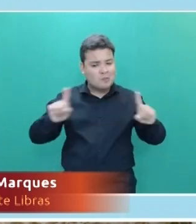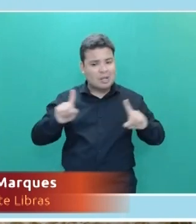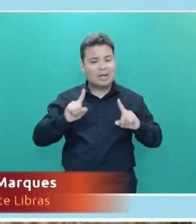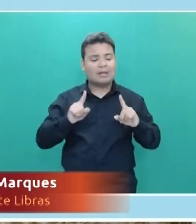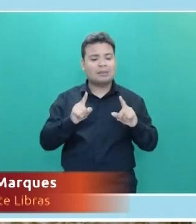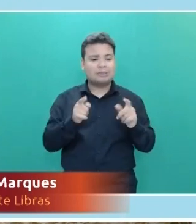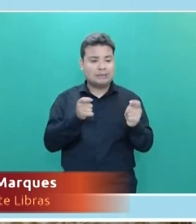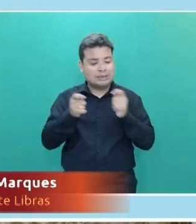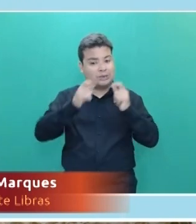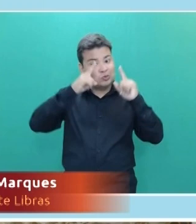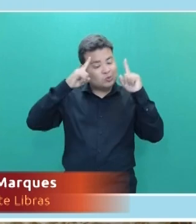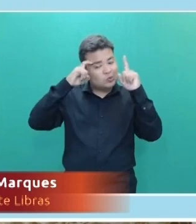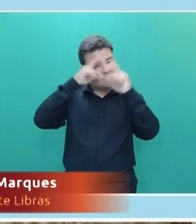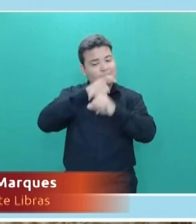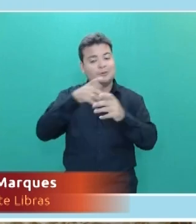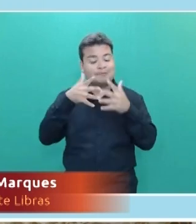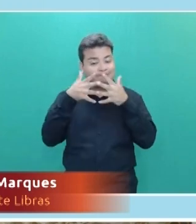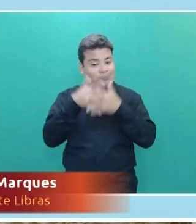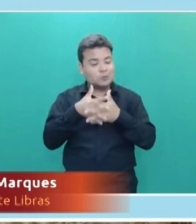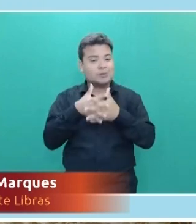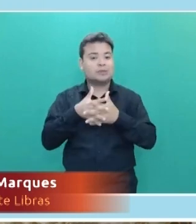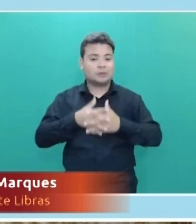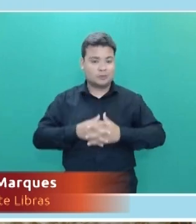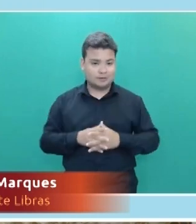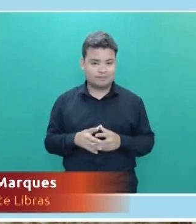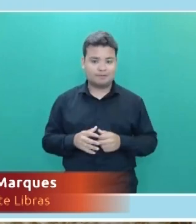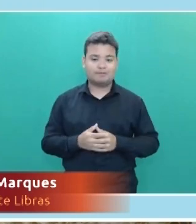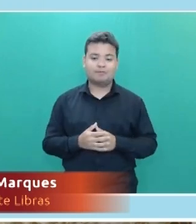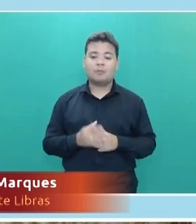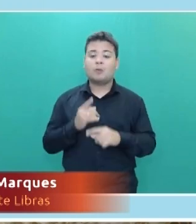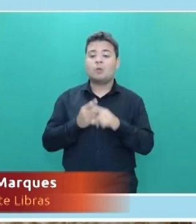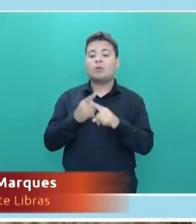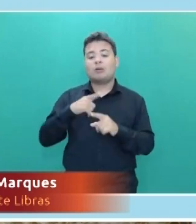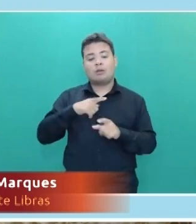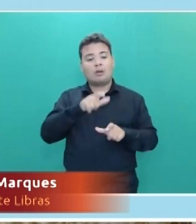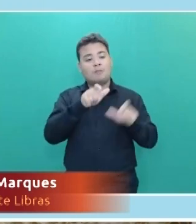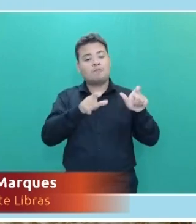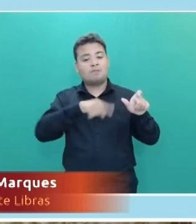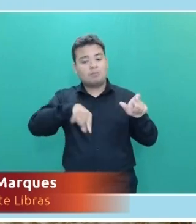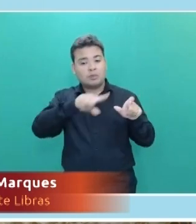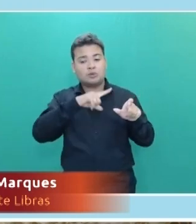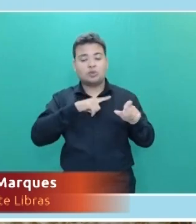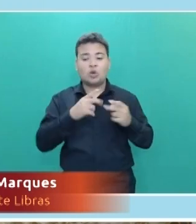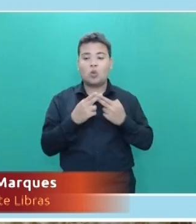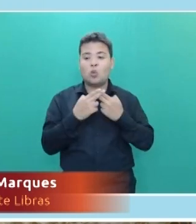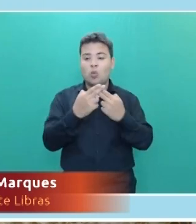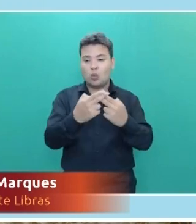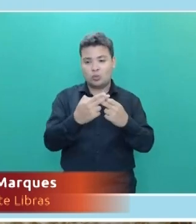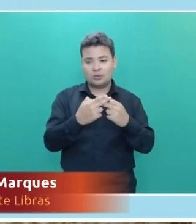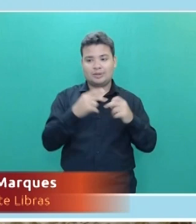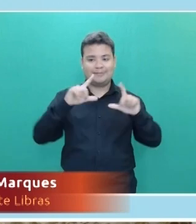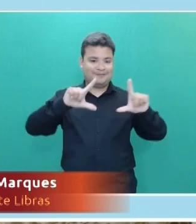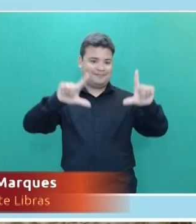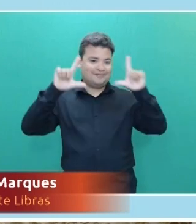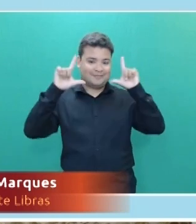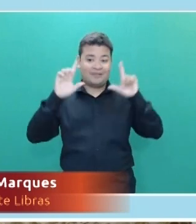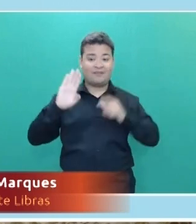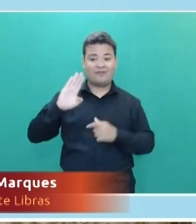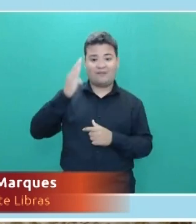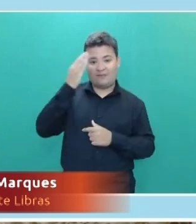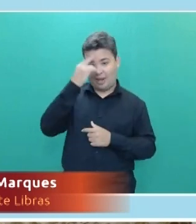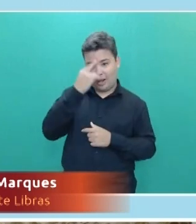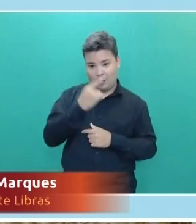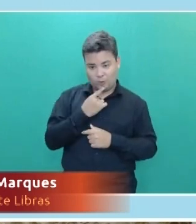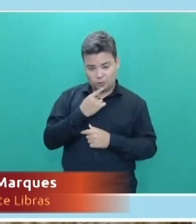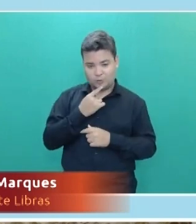é difícil, porque tem pessoas que se utilizam de perfis falsos, né, enfim. Eu acho também